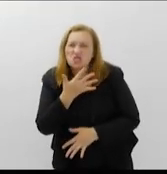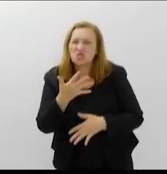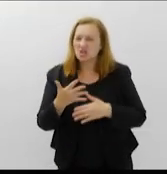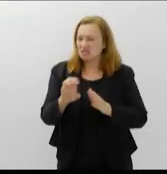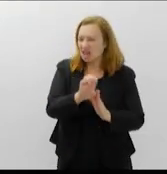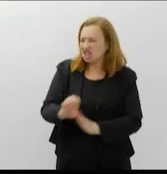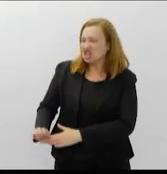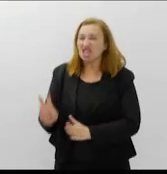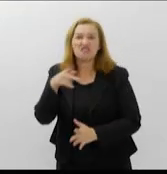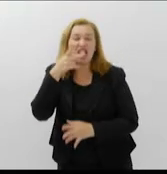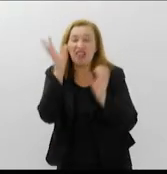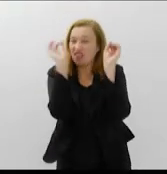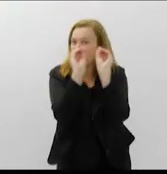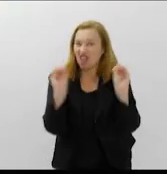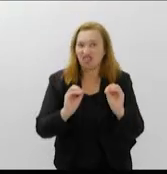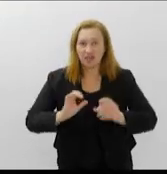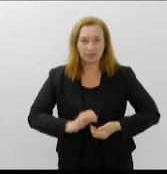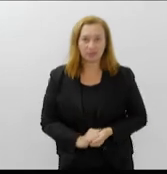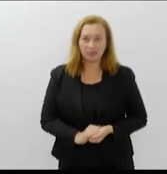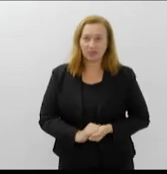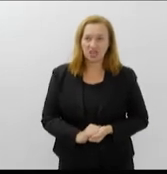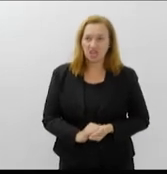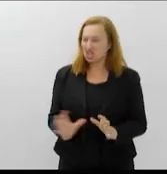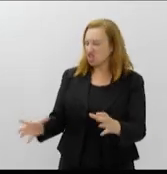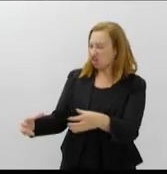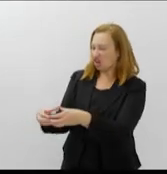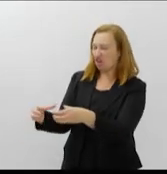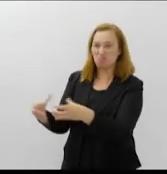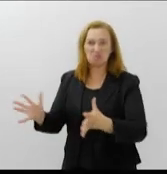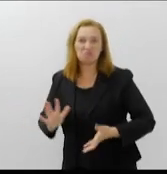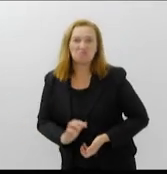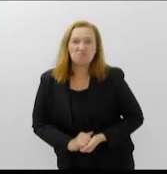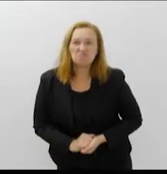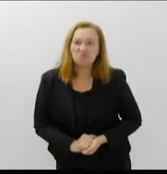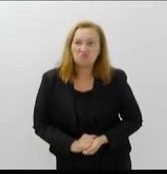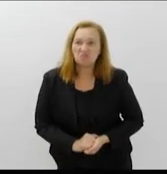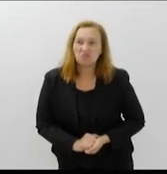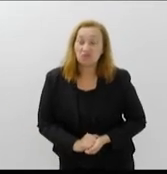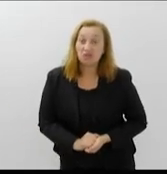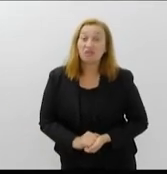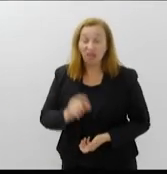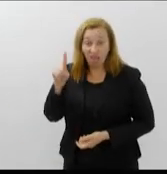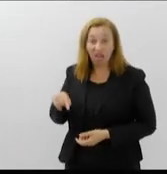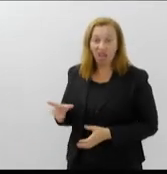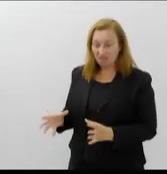falar nada. Dessa cambada. Porque é isso que são.